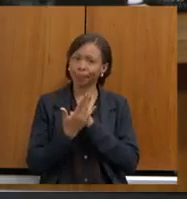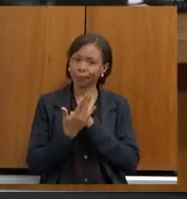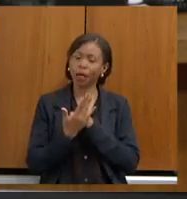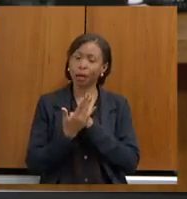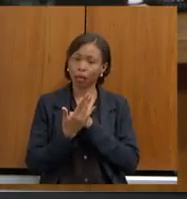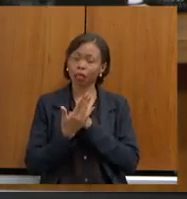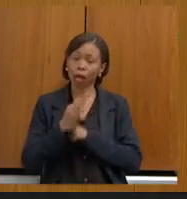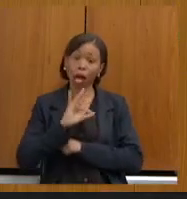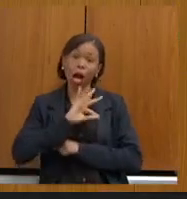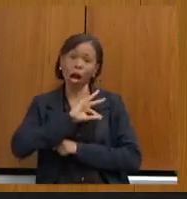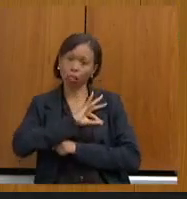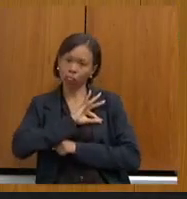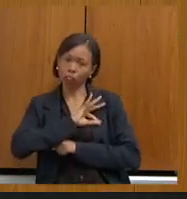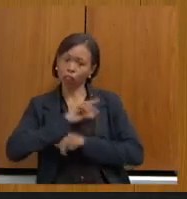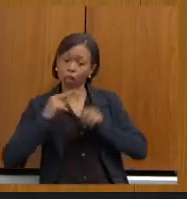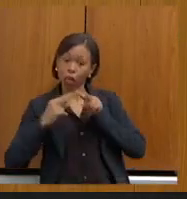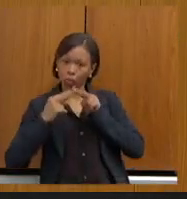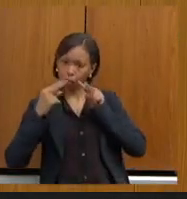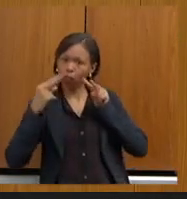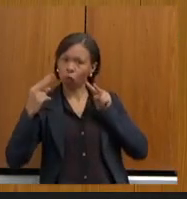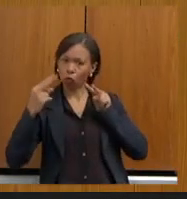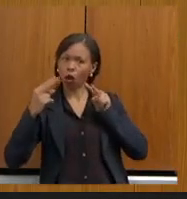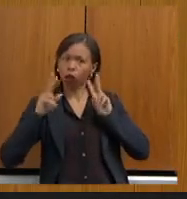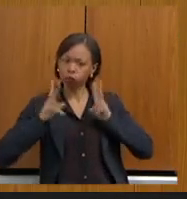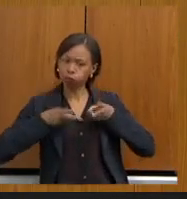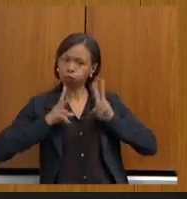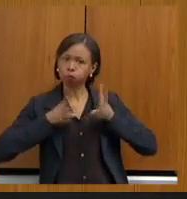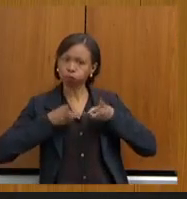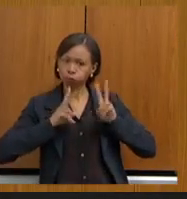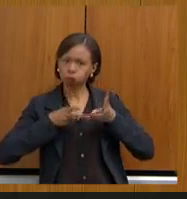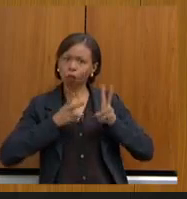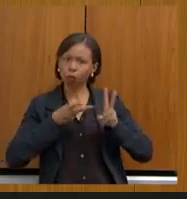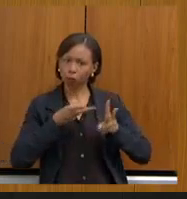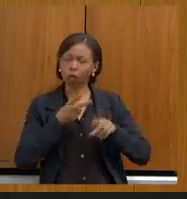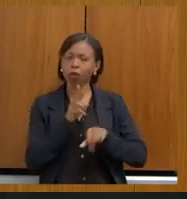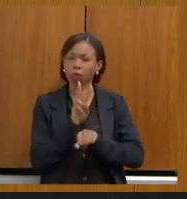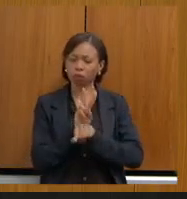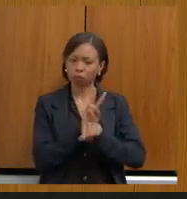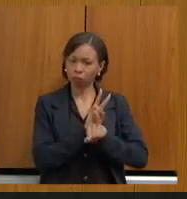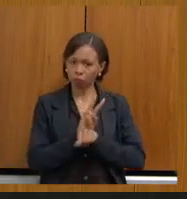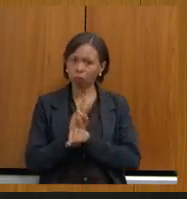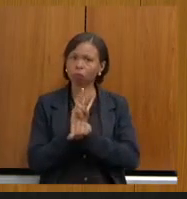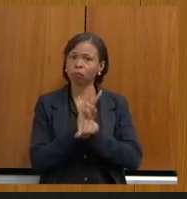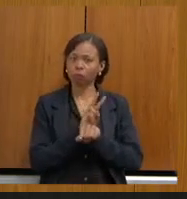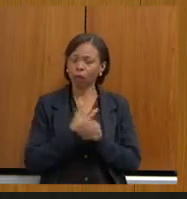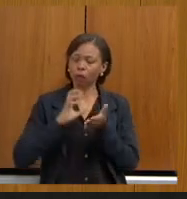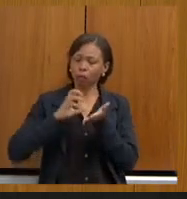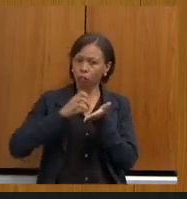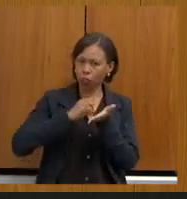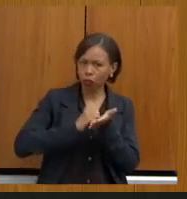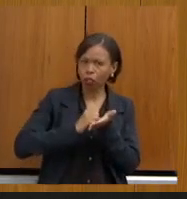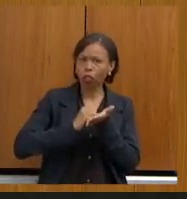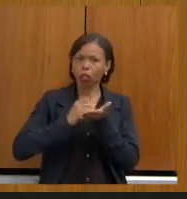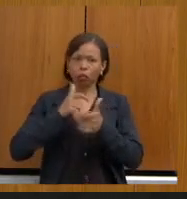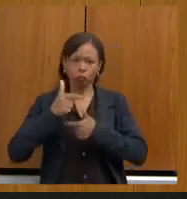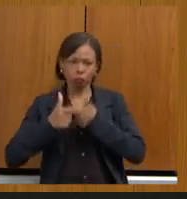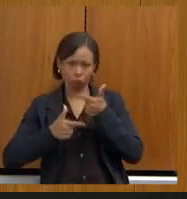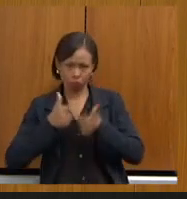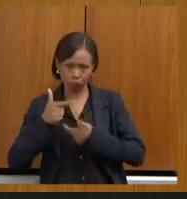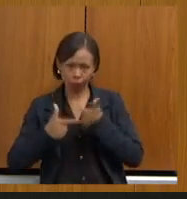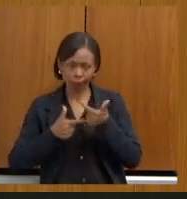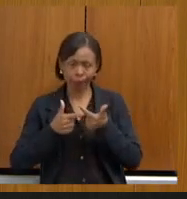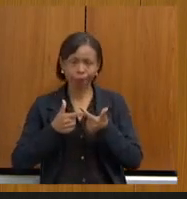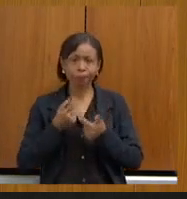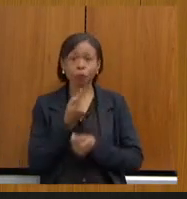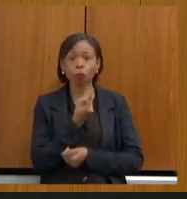virtual para essa finalidade deverá ter continuidade aos serviços e aos registros outra e